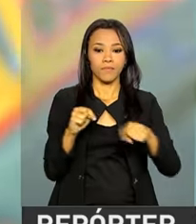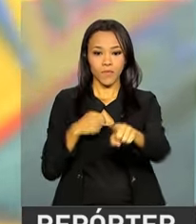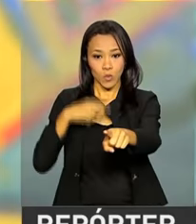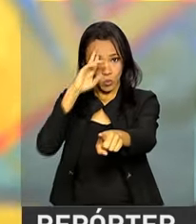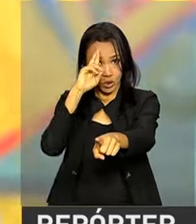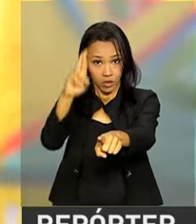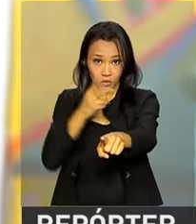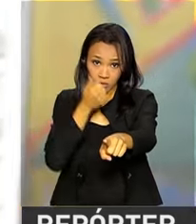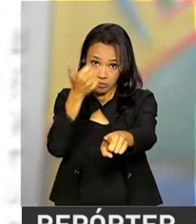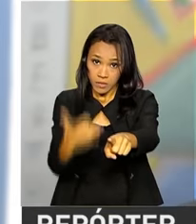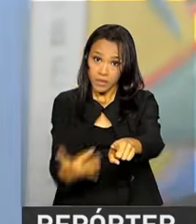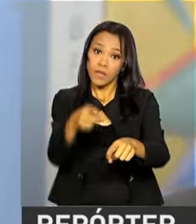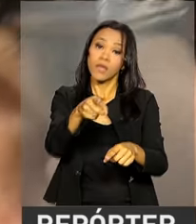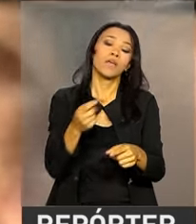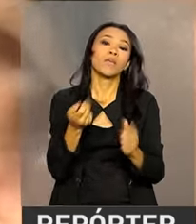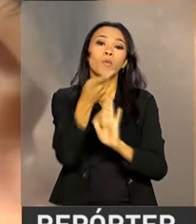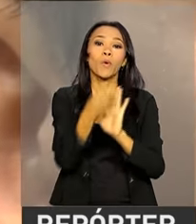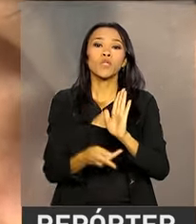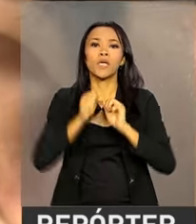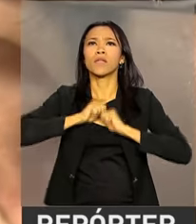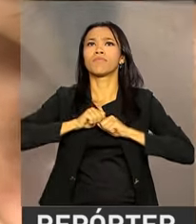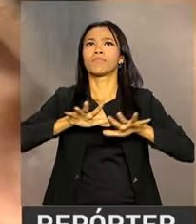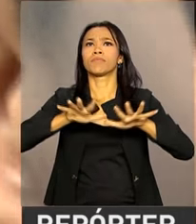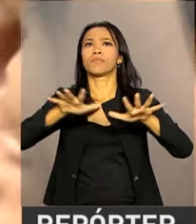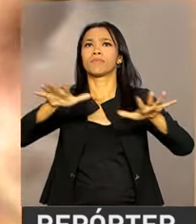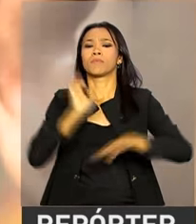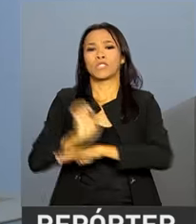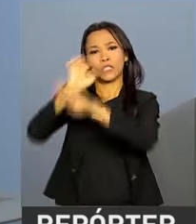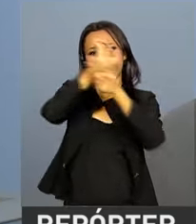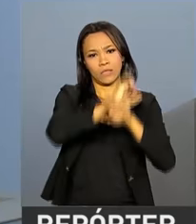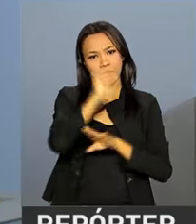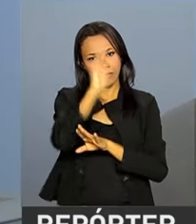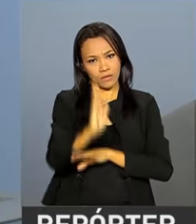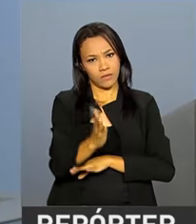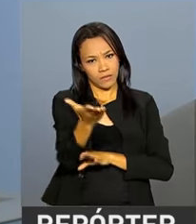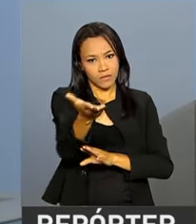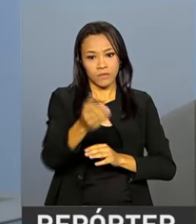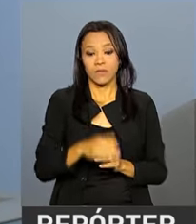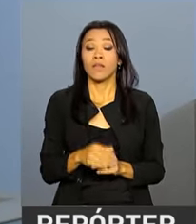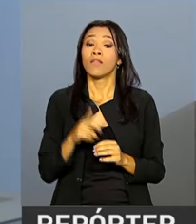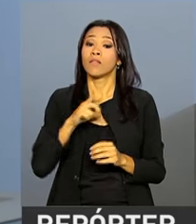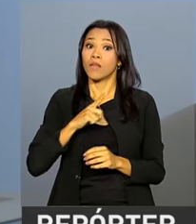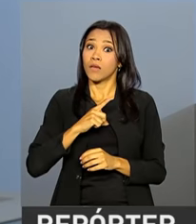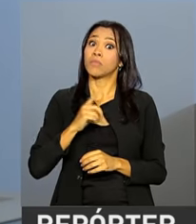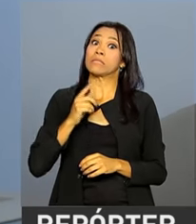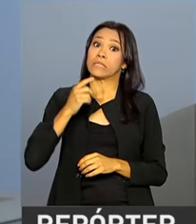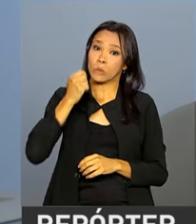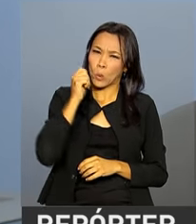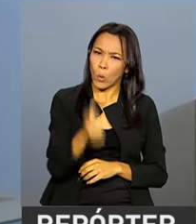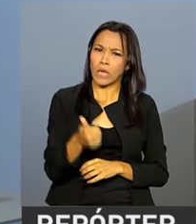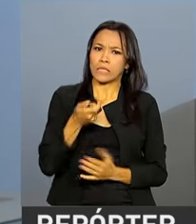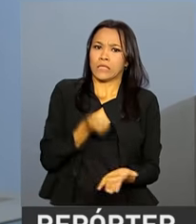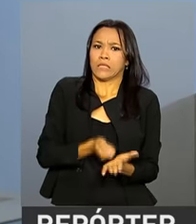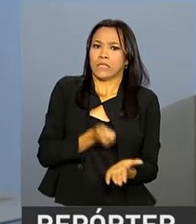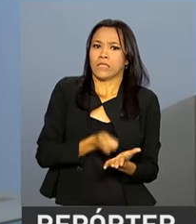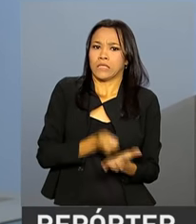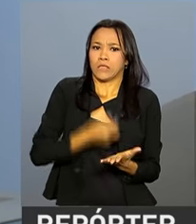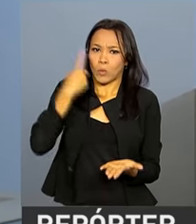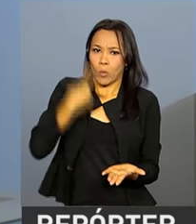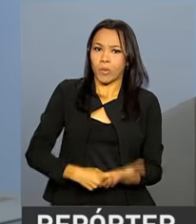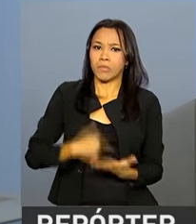ideia é expandir o projeto também para outras partes do país nós temos isso quase como obrigação do nosso